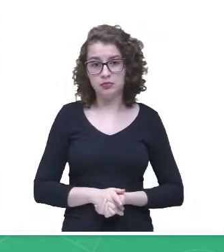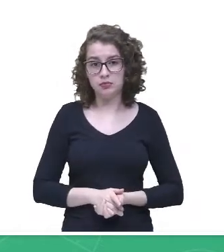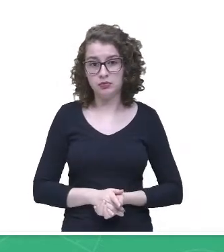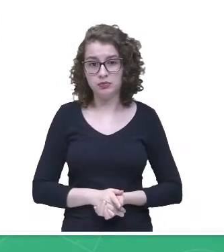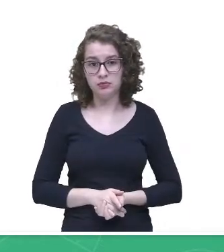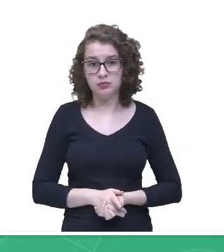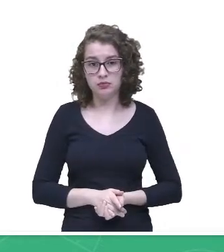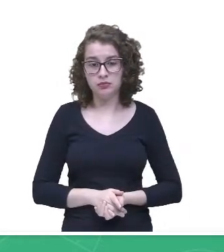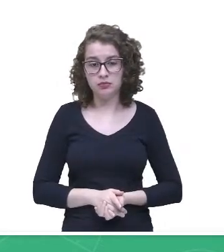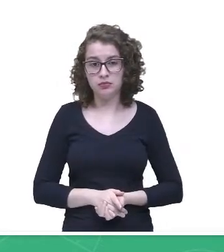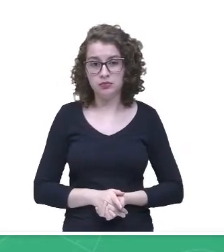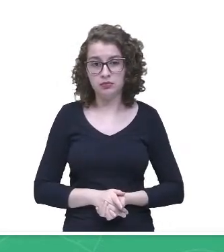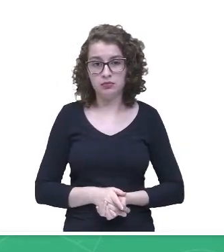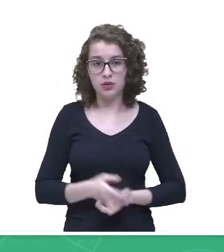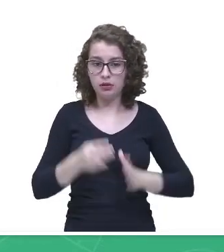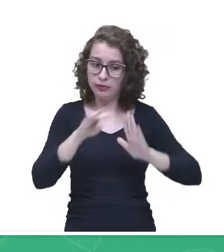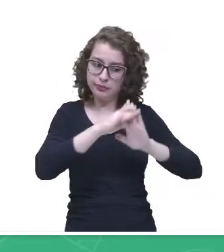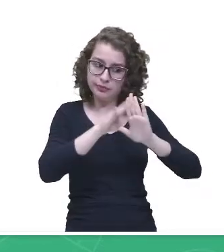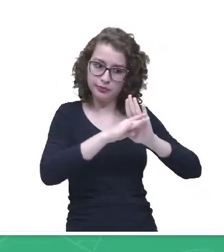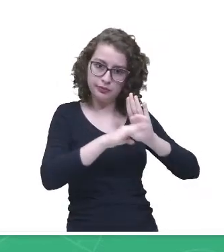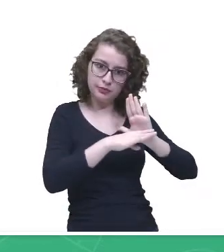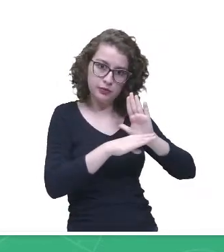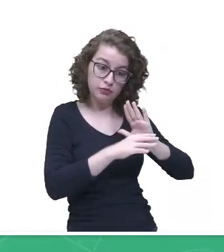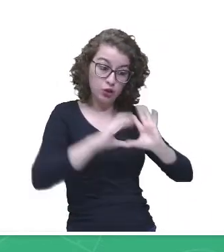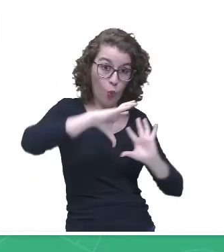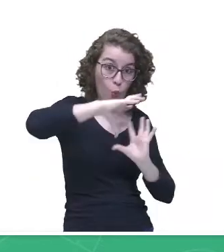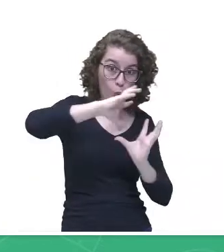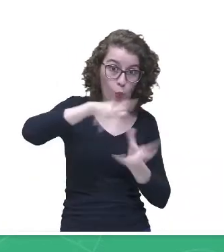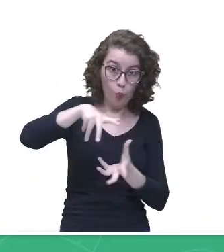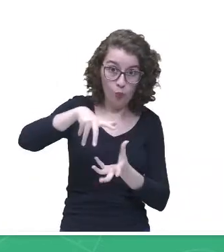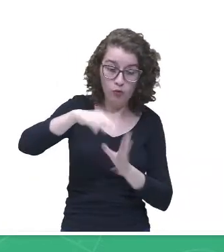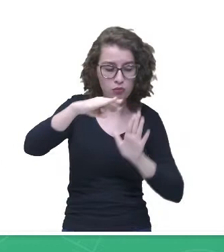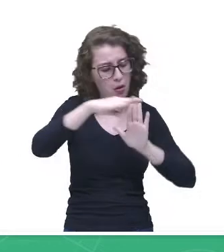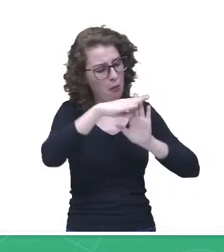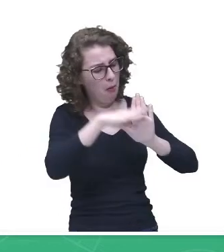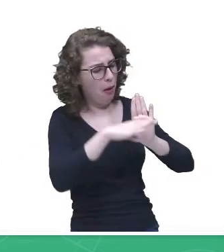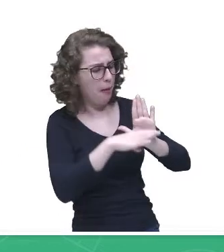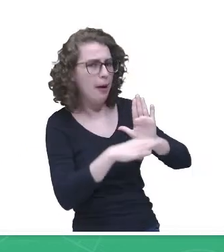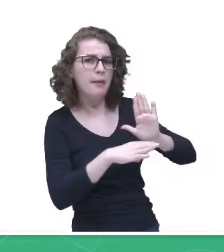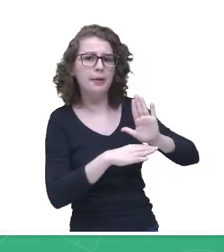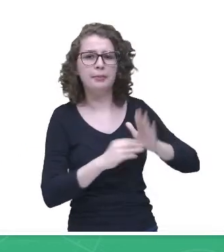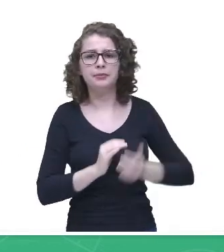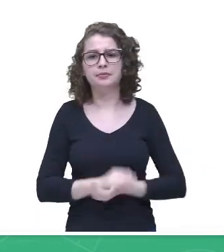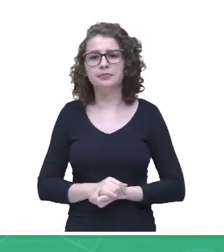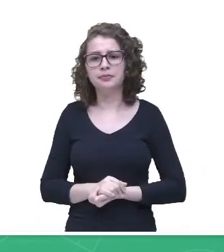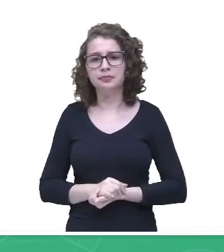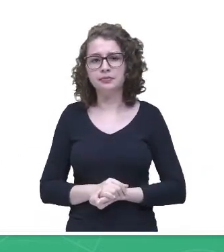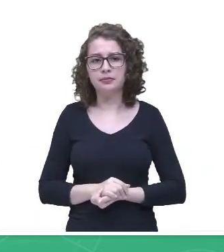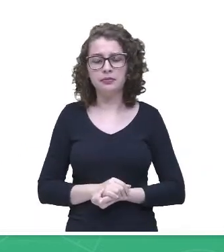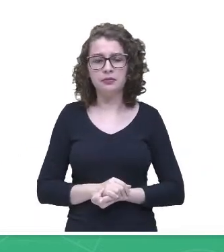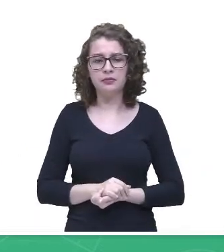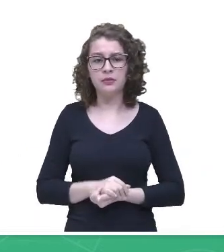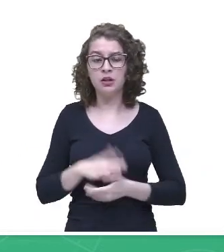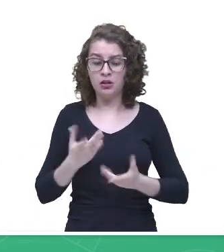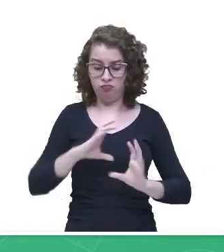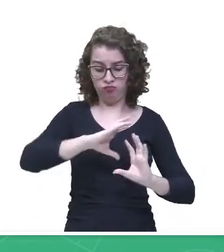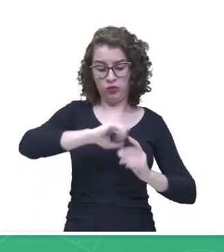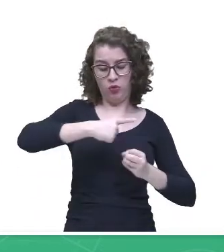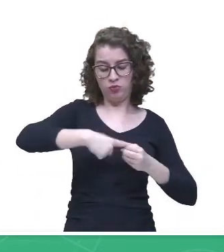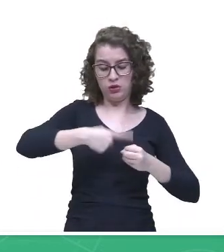bom? Classificação mundial, principalmente, tá? Então, essas cidades